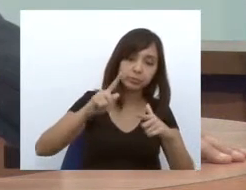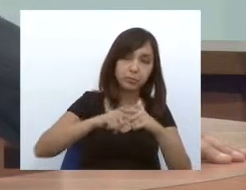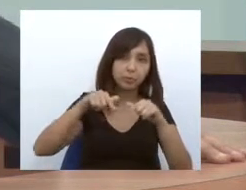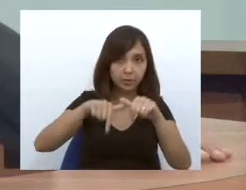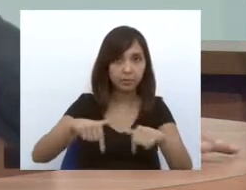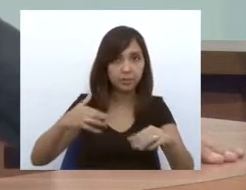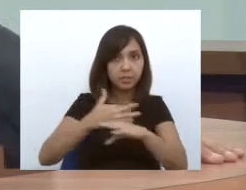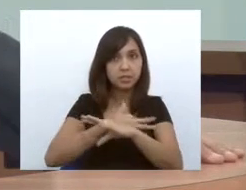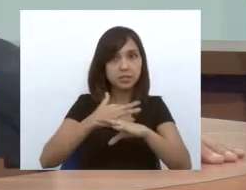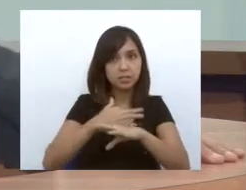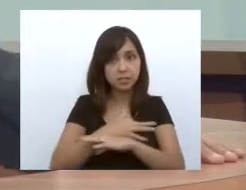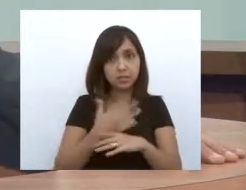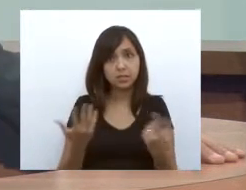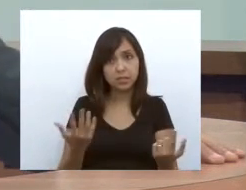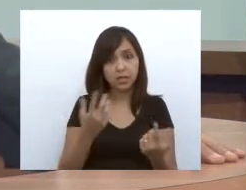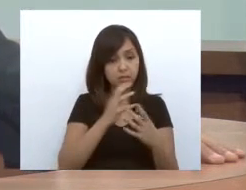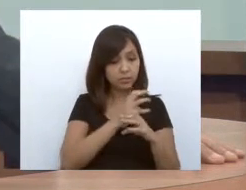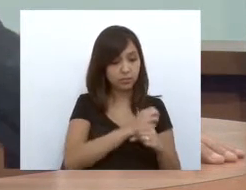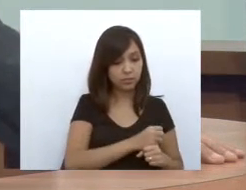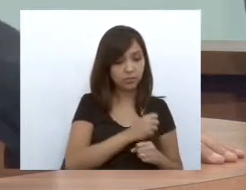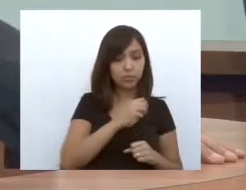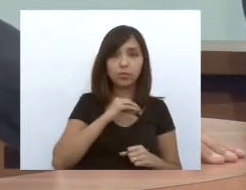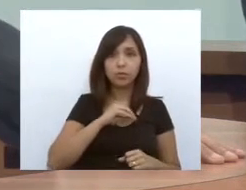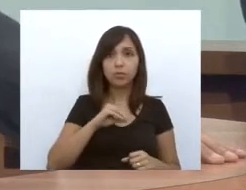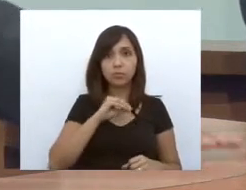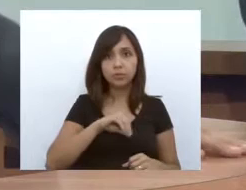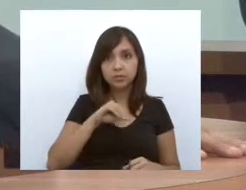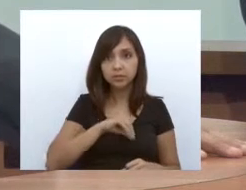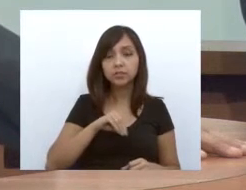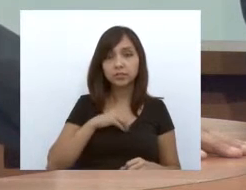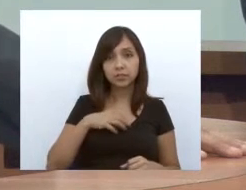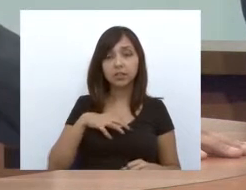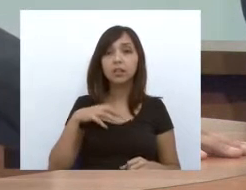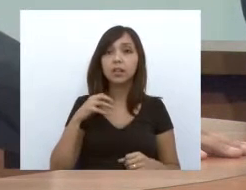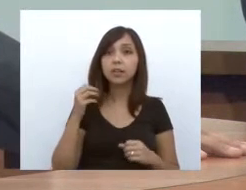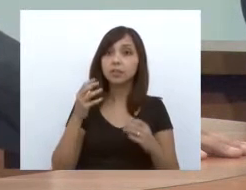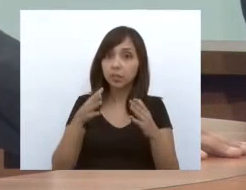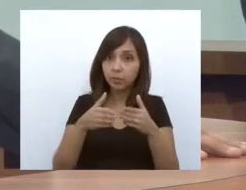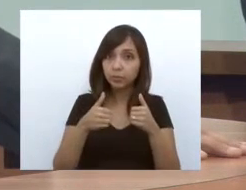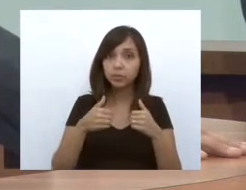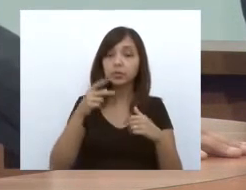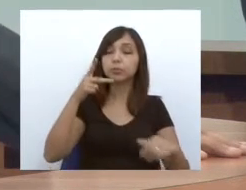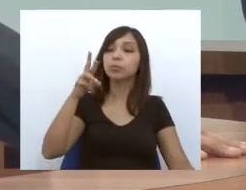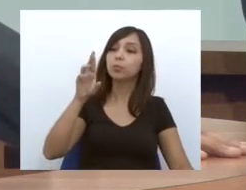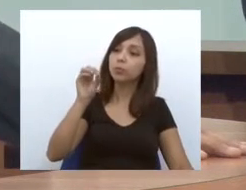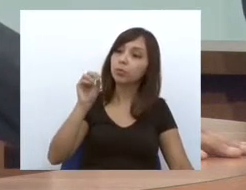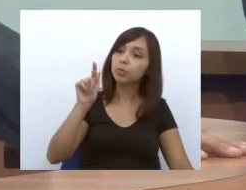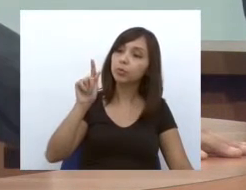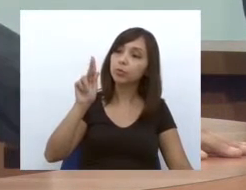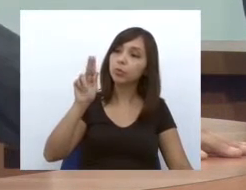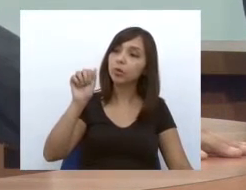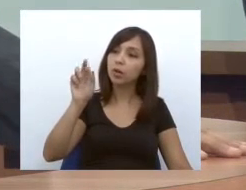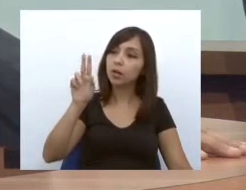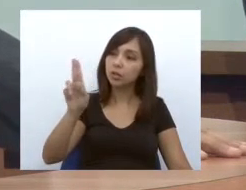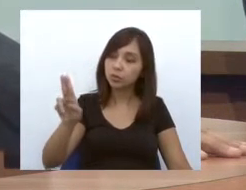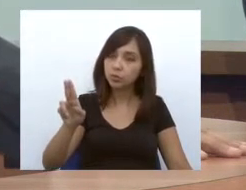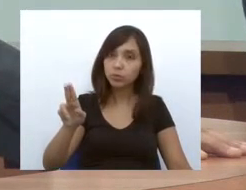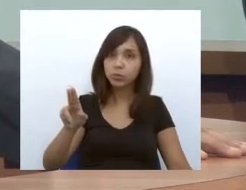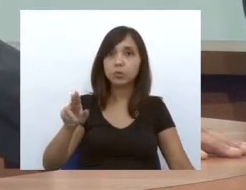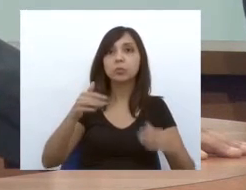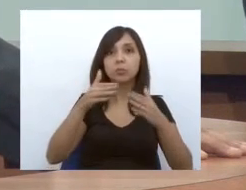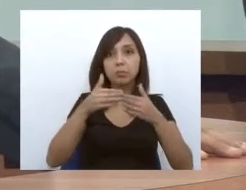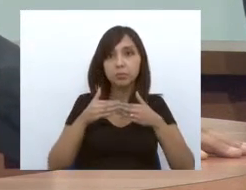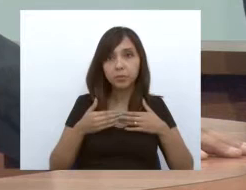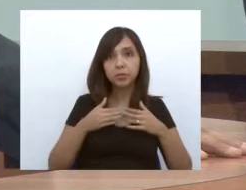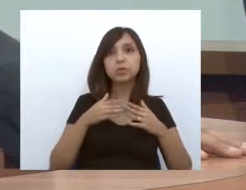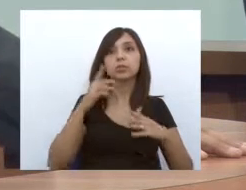cidade no que diz respeito às finanças públicas. Então, nós temos que cobrar uma providência da Proguaru a respeito disso, para que respeite o direito